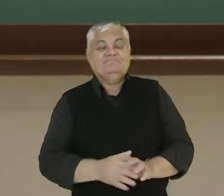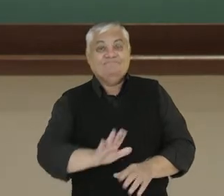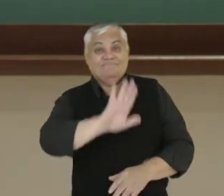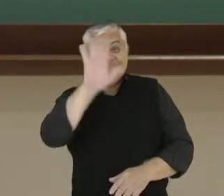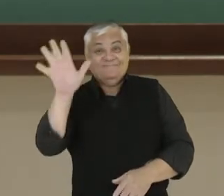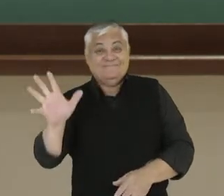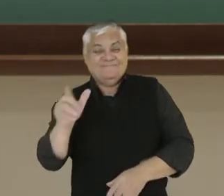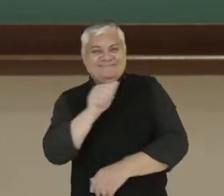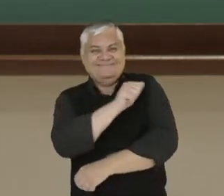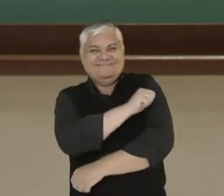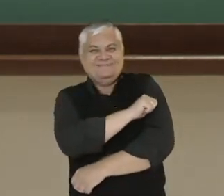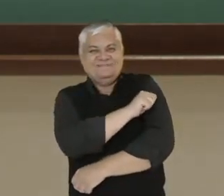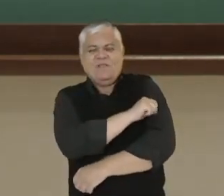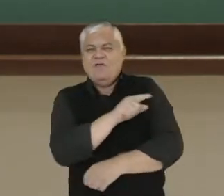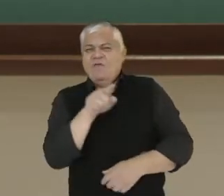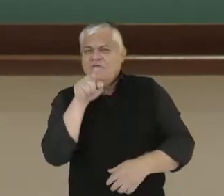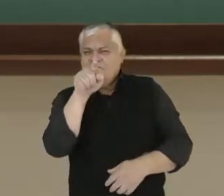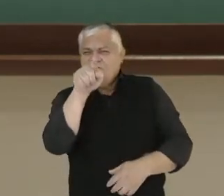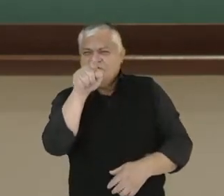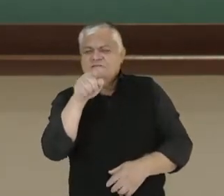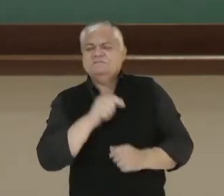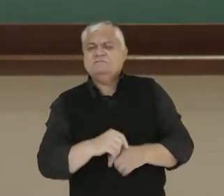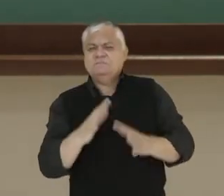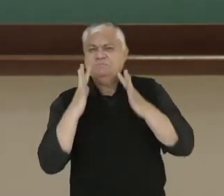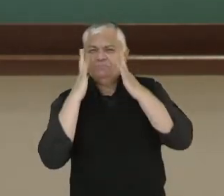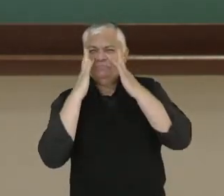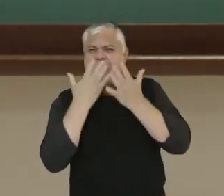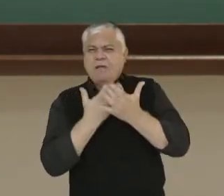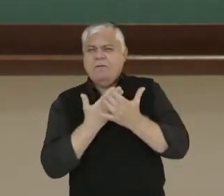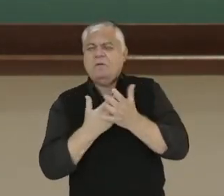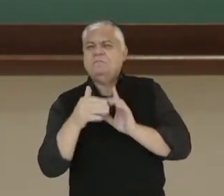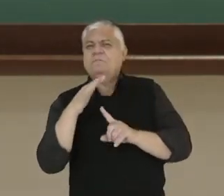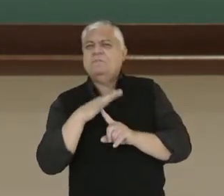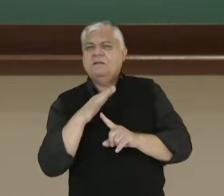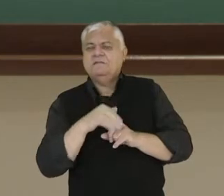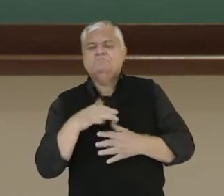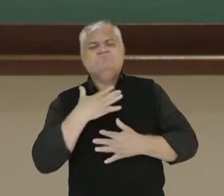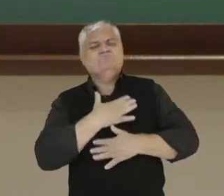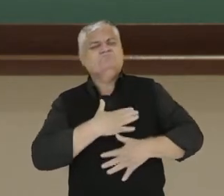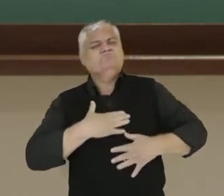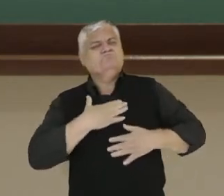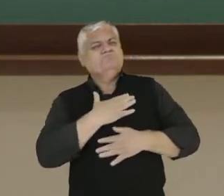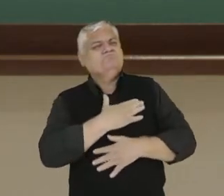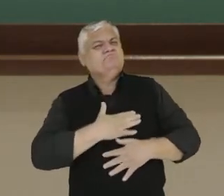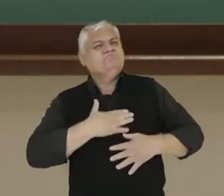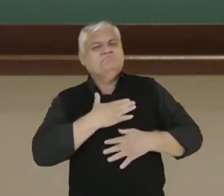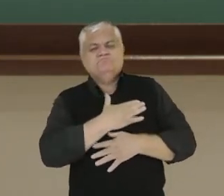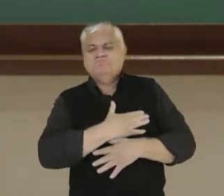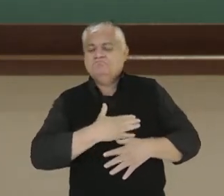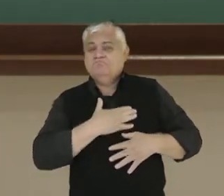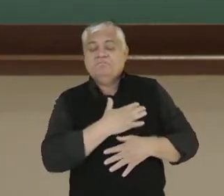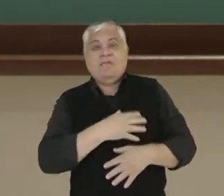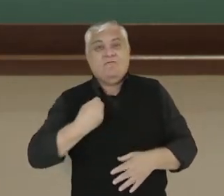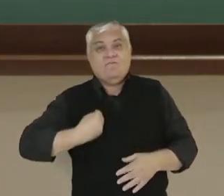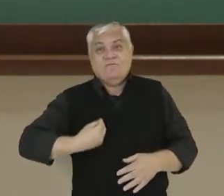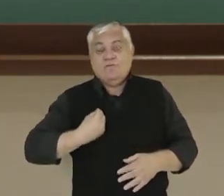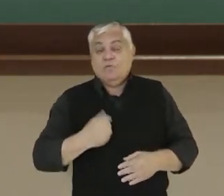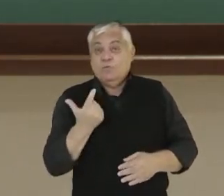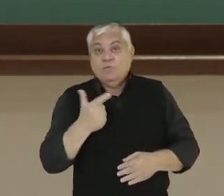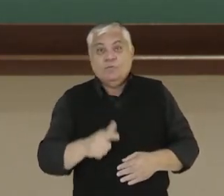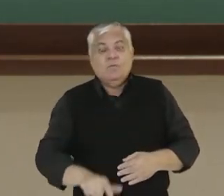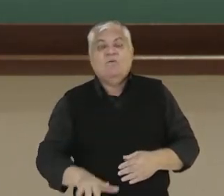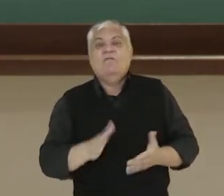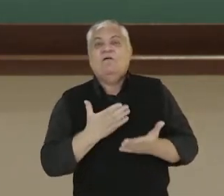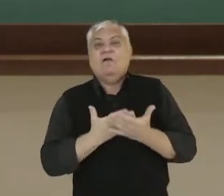Olá, estudante! Você que assiste às aulas Paraná, que prazer imenso trazer aqui mais uma aula